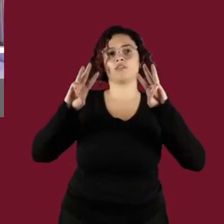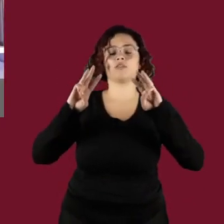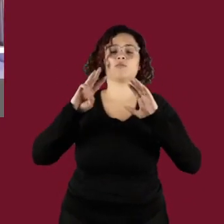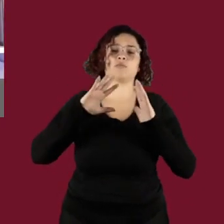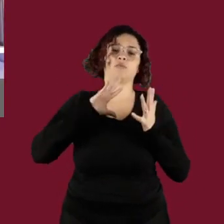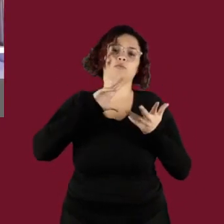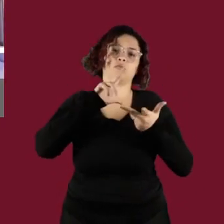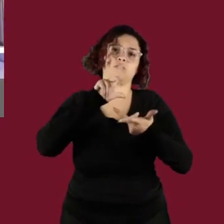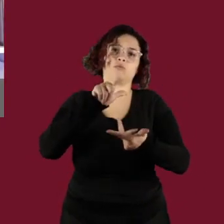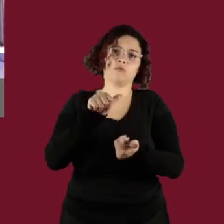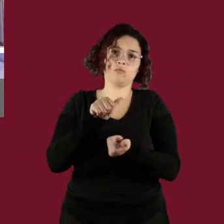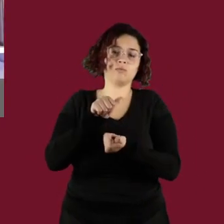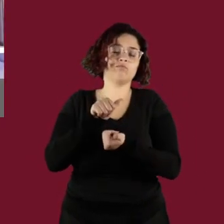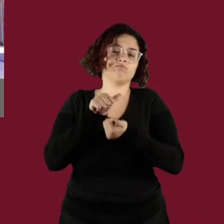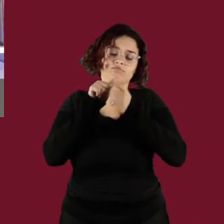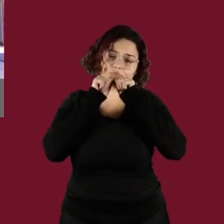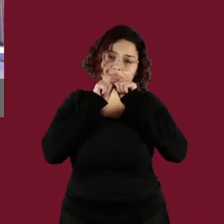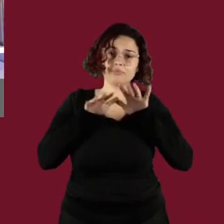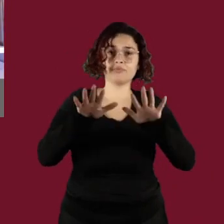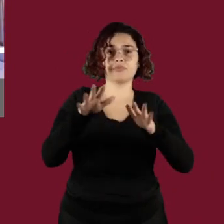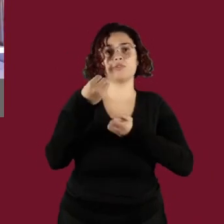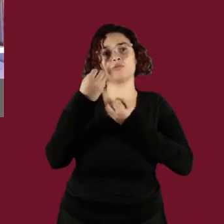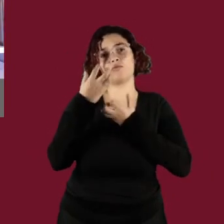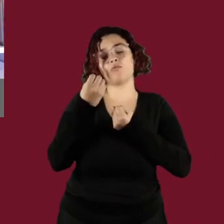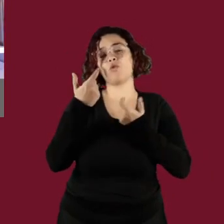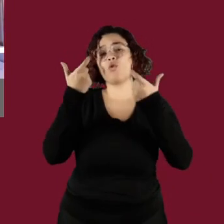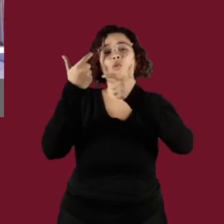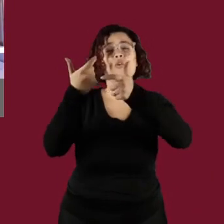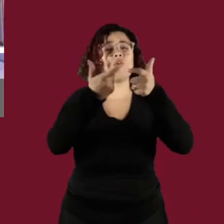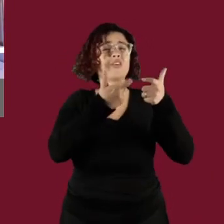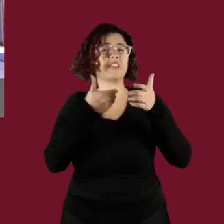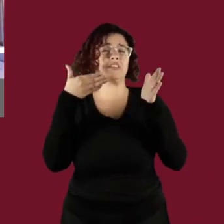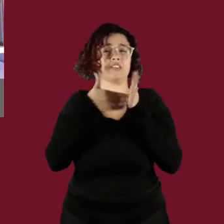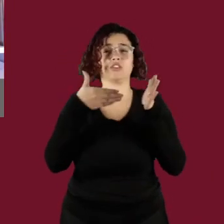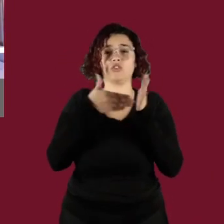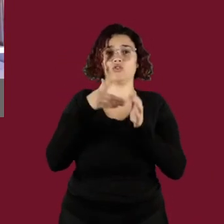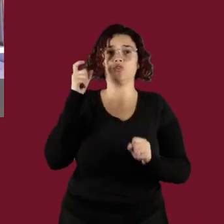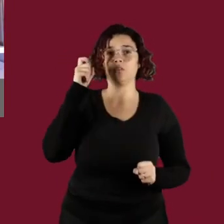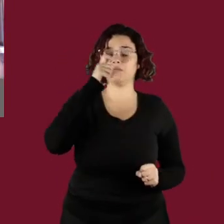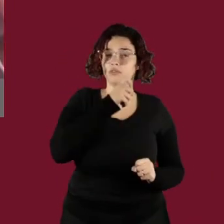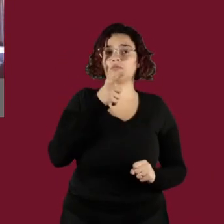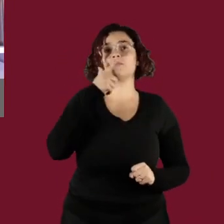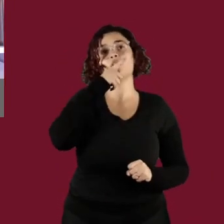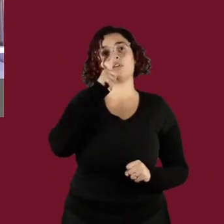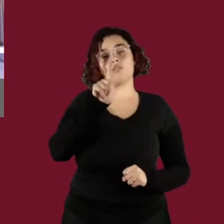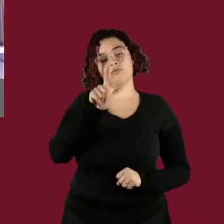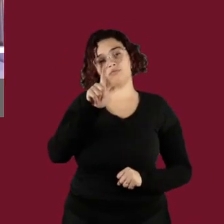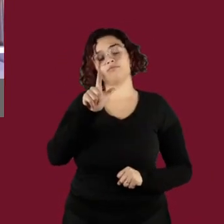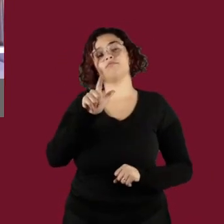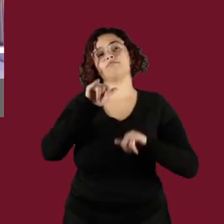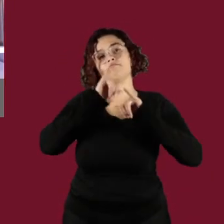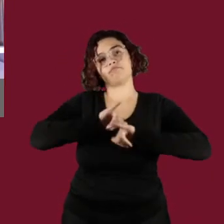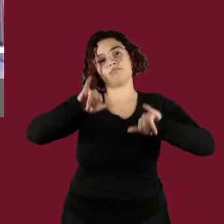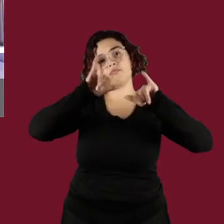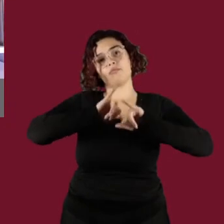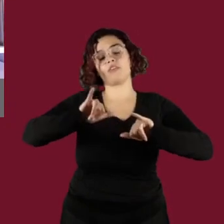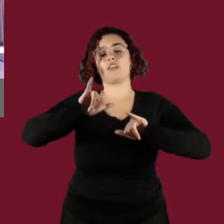de áreas onde ninguém chegaria, para as Nações Unidas e para os outros